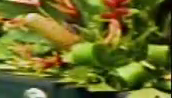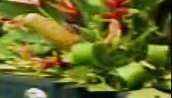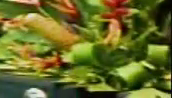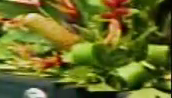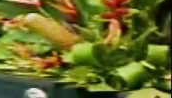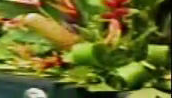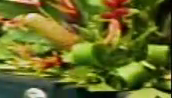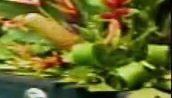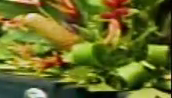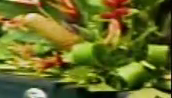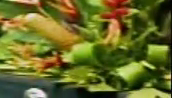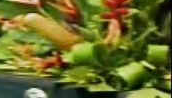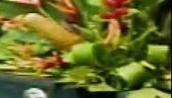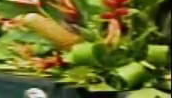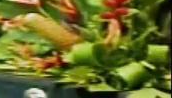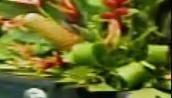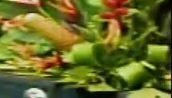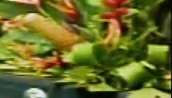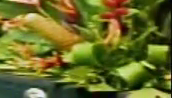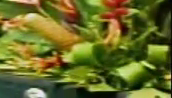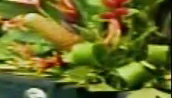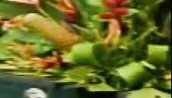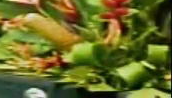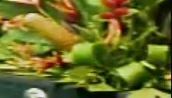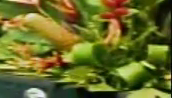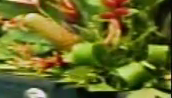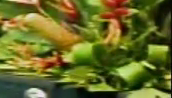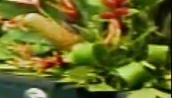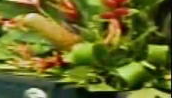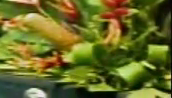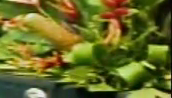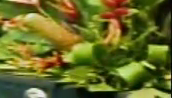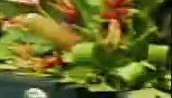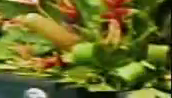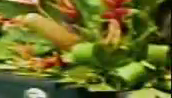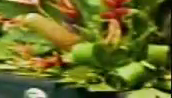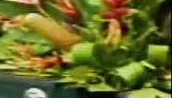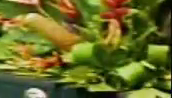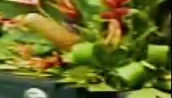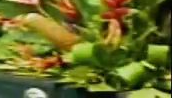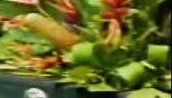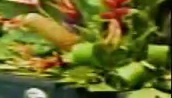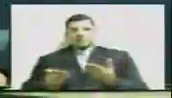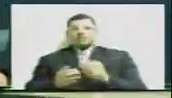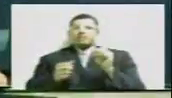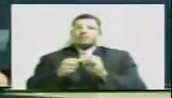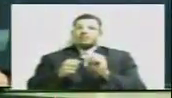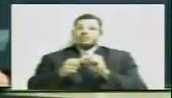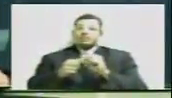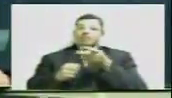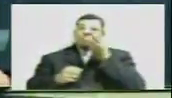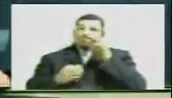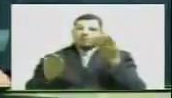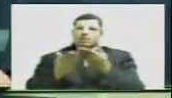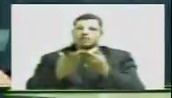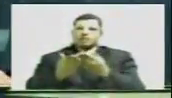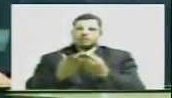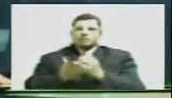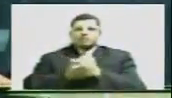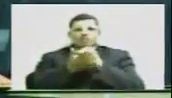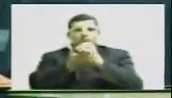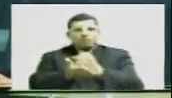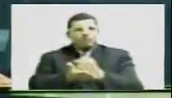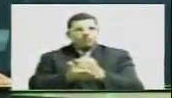excelentíssimo senhor presidente, excelentíssimos senhores deputados e deputadas, eu quero desde já, senhor presidente, fazer minha manifestação de